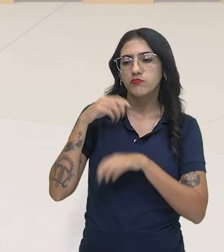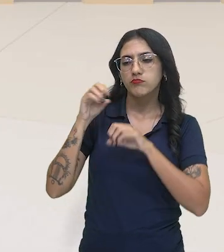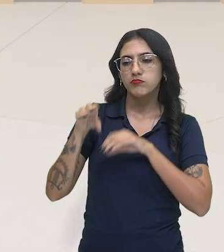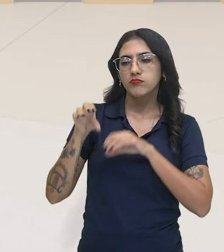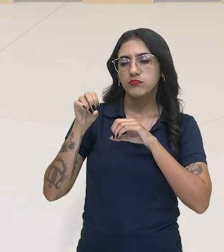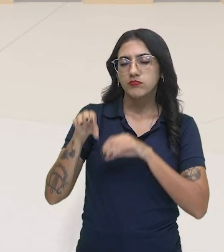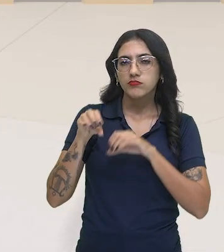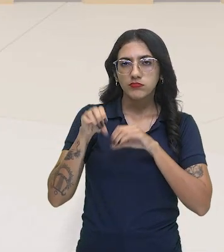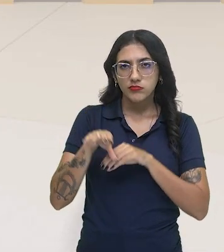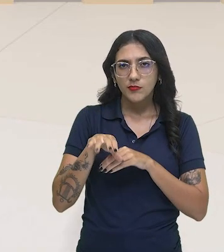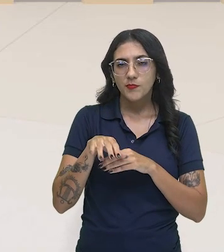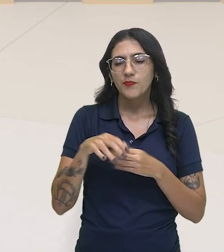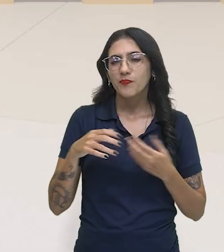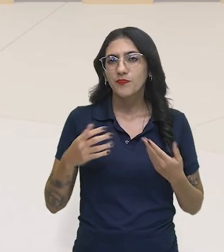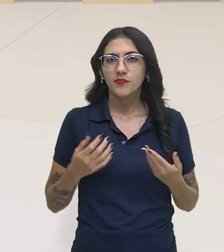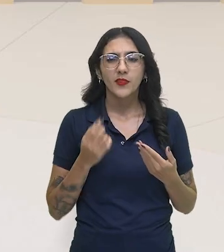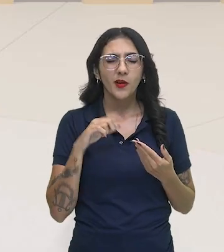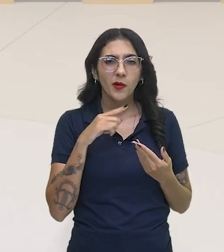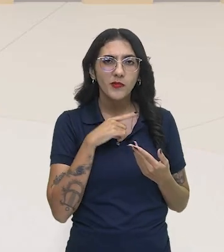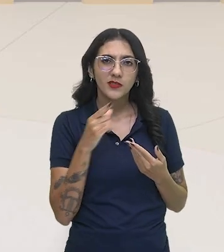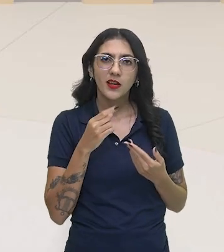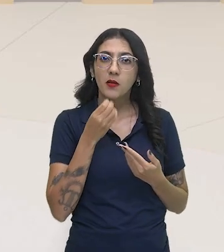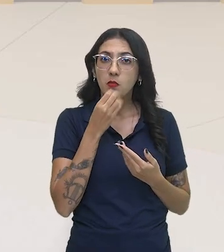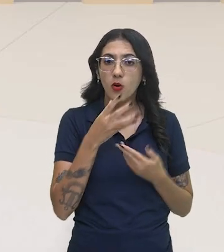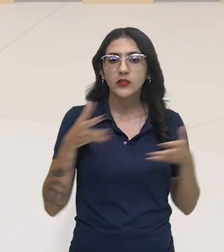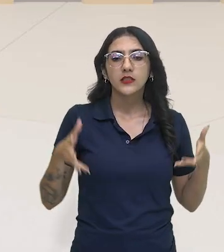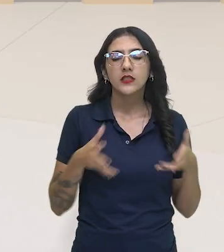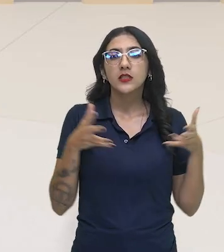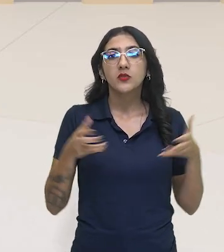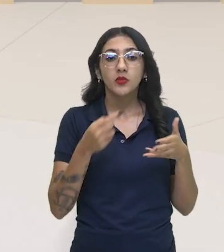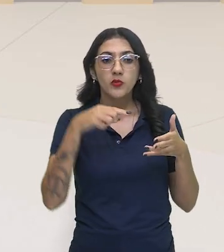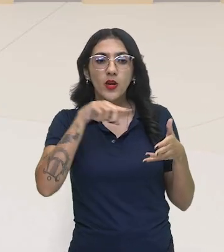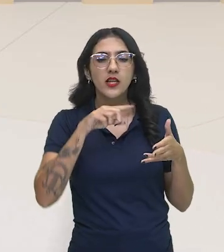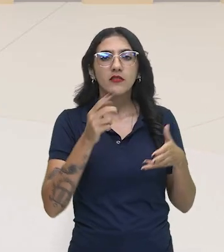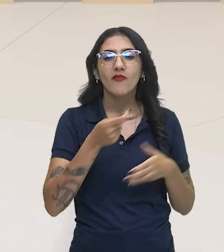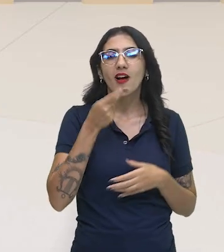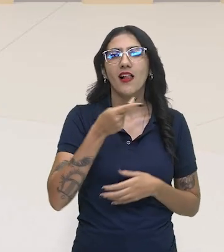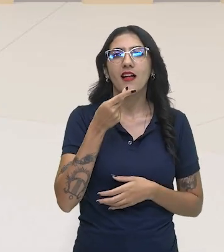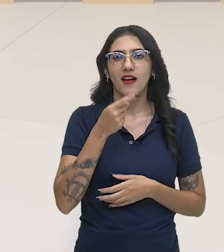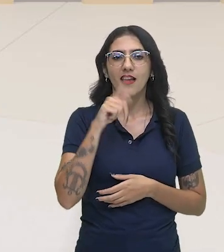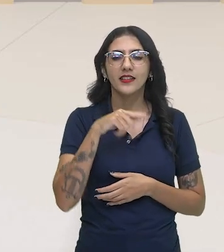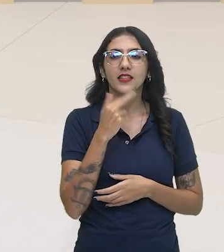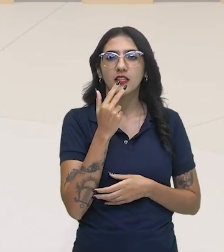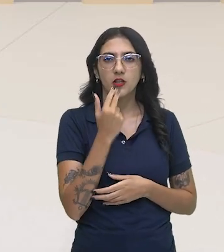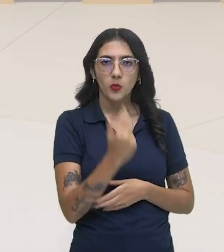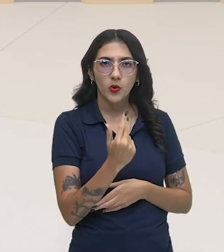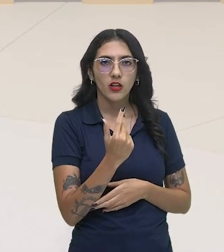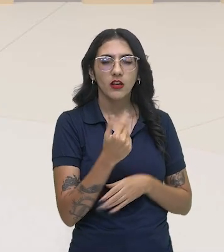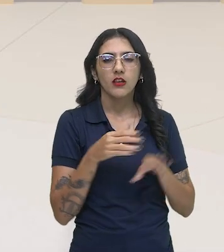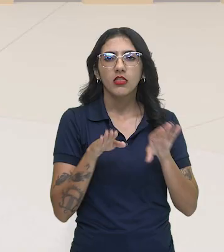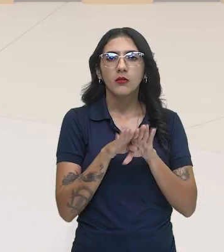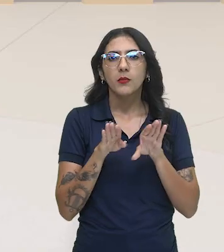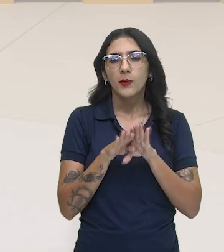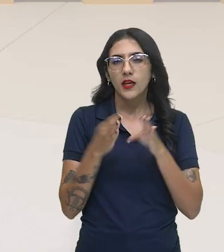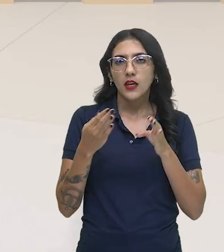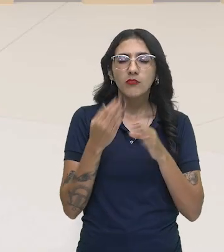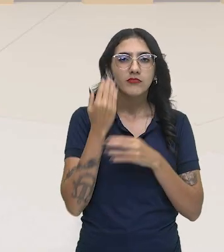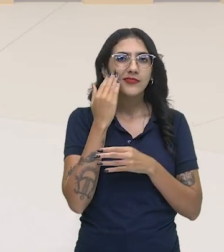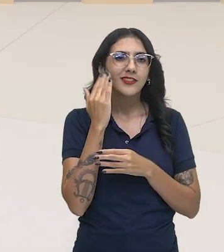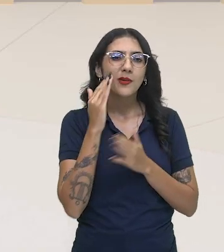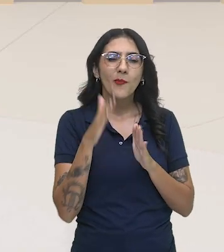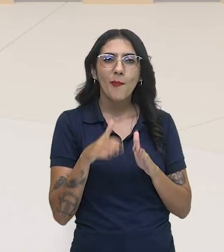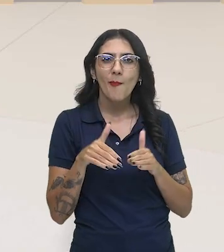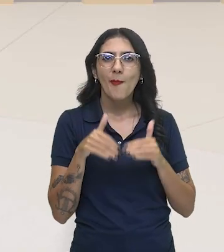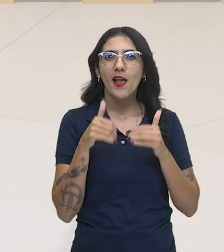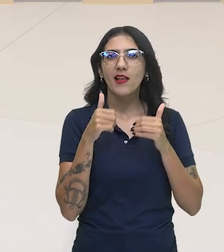Né, e isso acaba incentivando eles a falar o erequena e também, né, conhecerem ali mais um pouco de